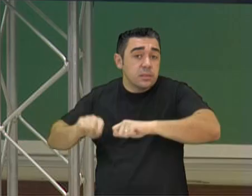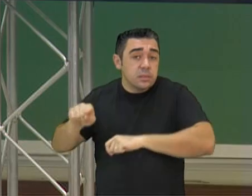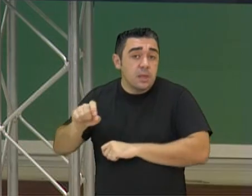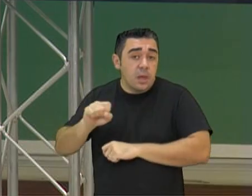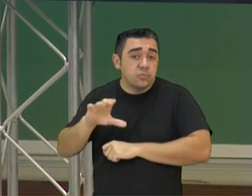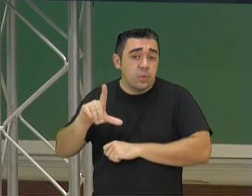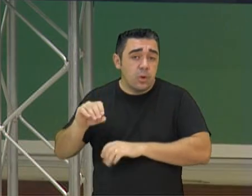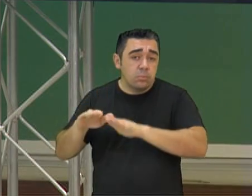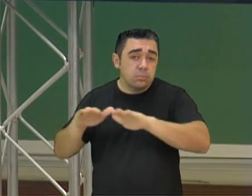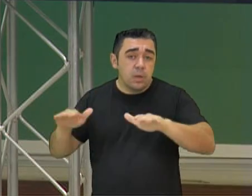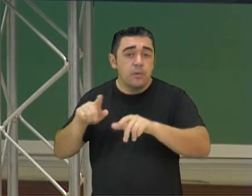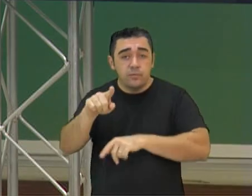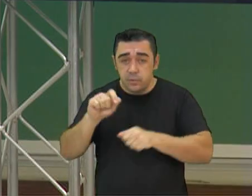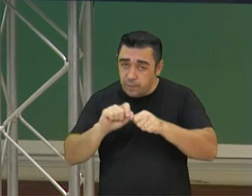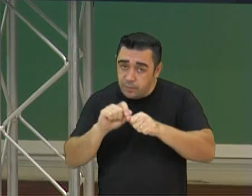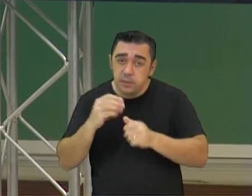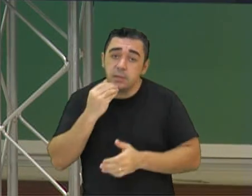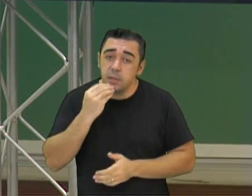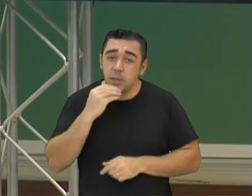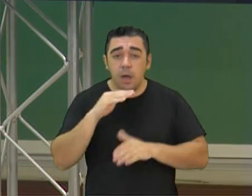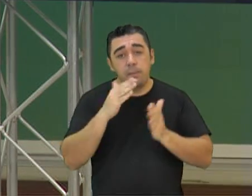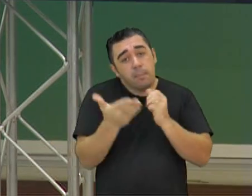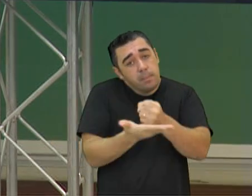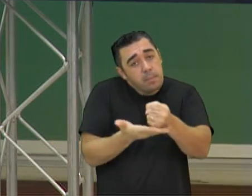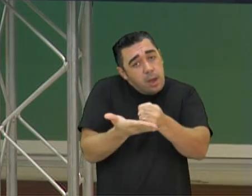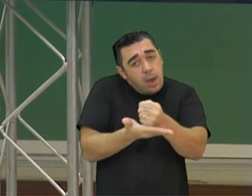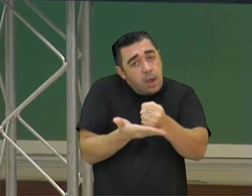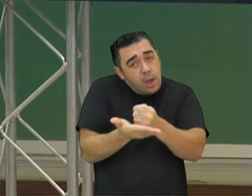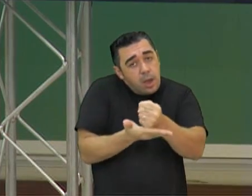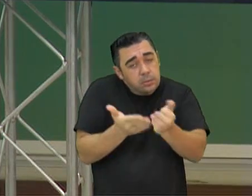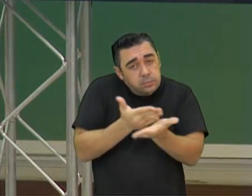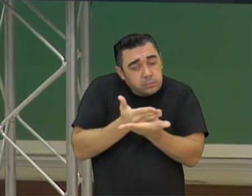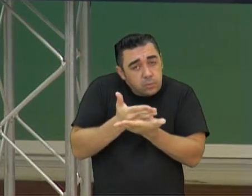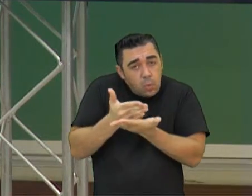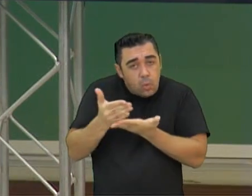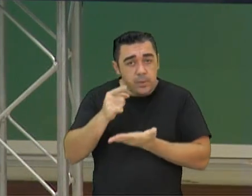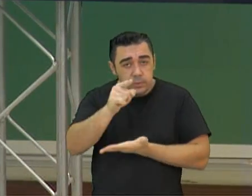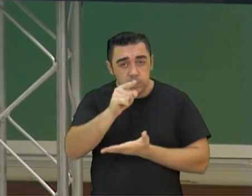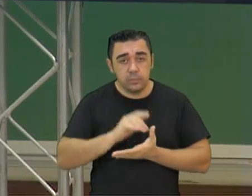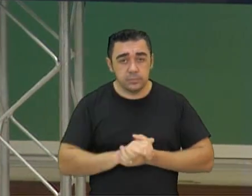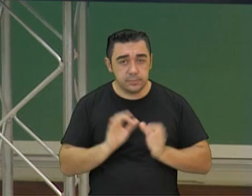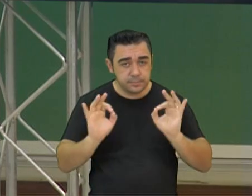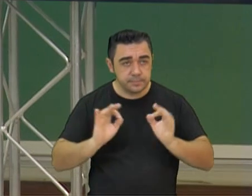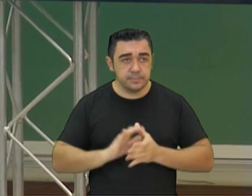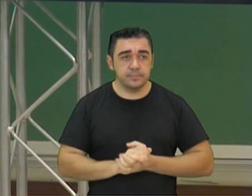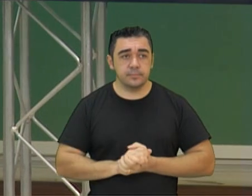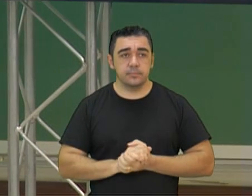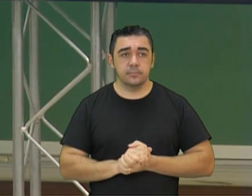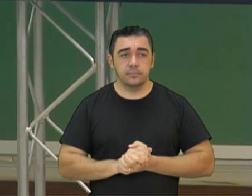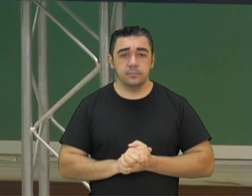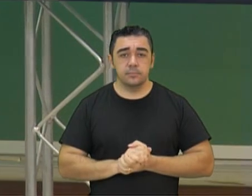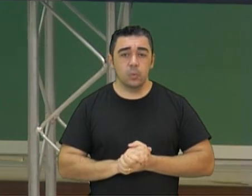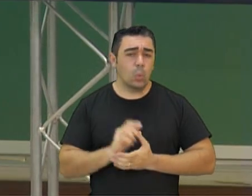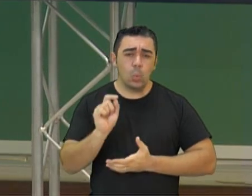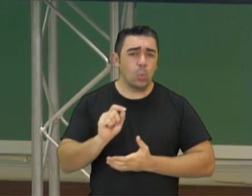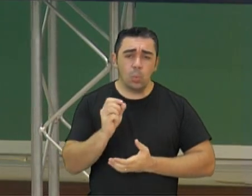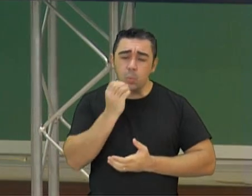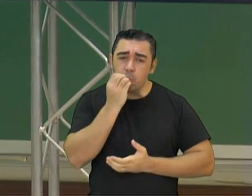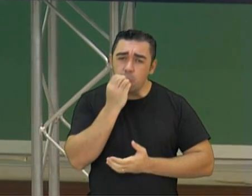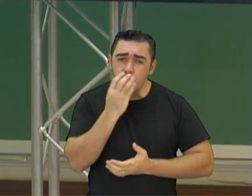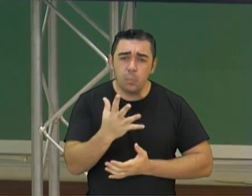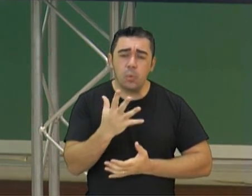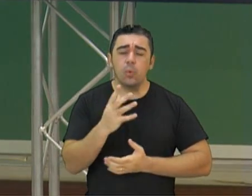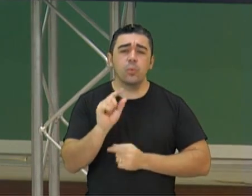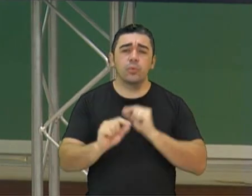solo. Aí você vai fazer um nível mais inicial, certo? E aqui eu trouxe